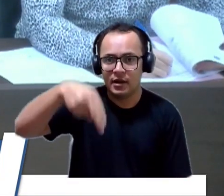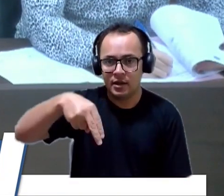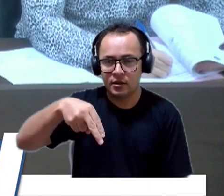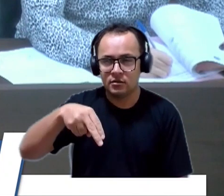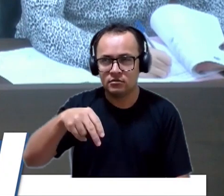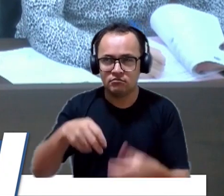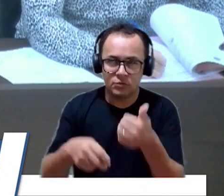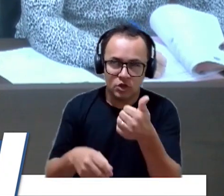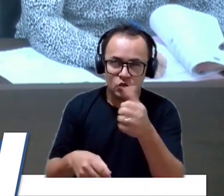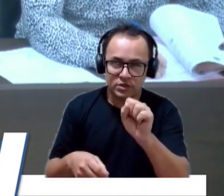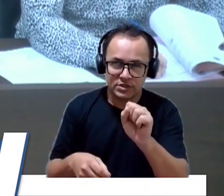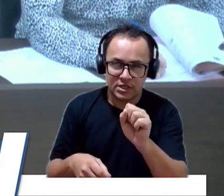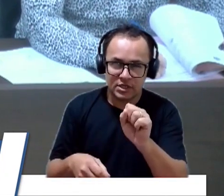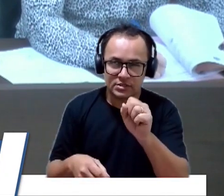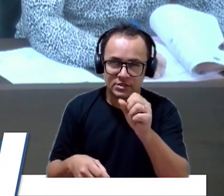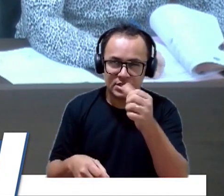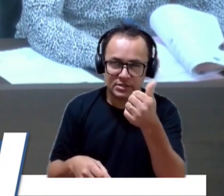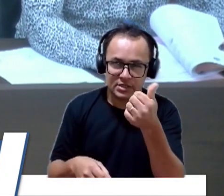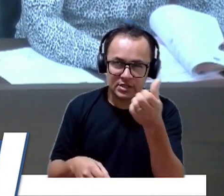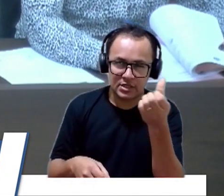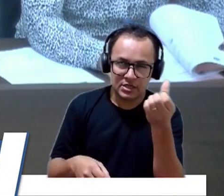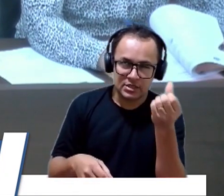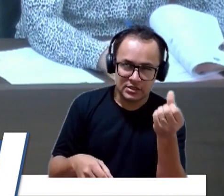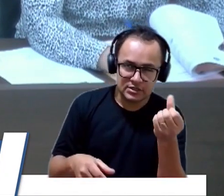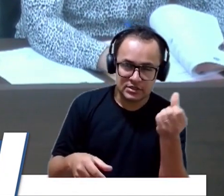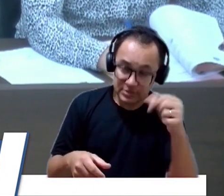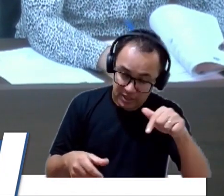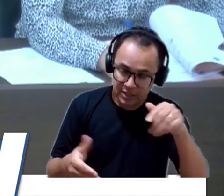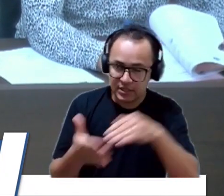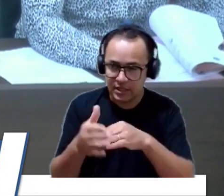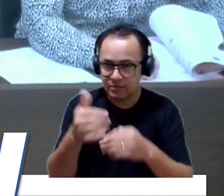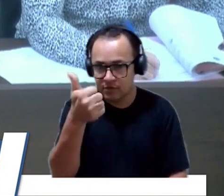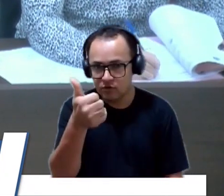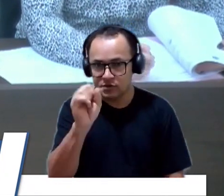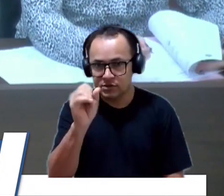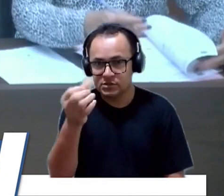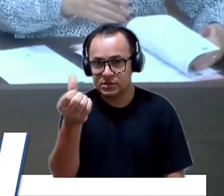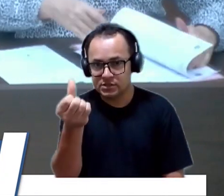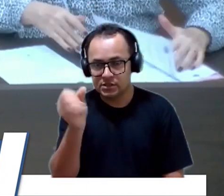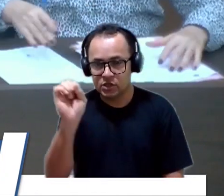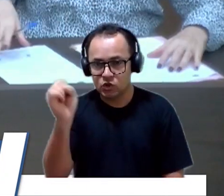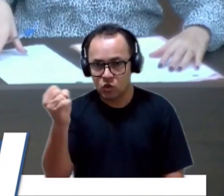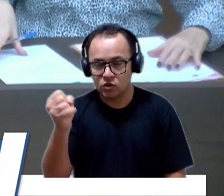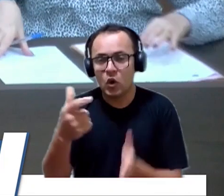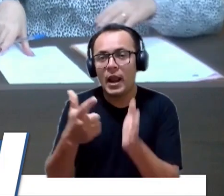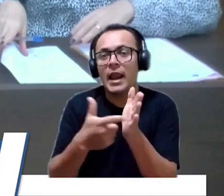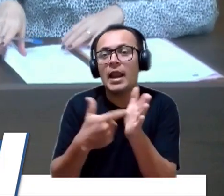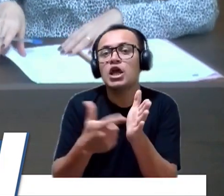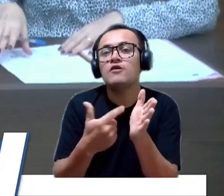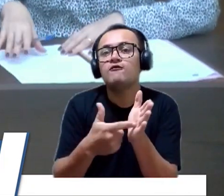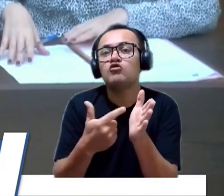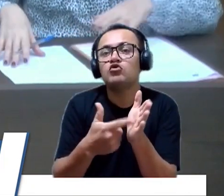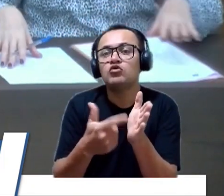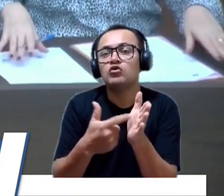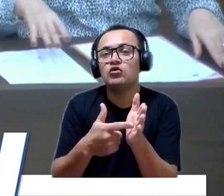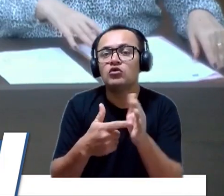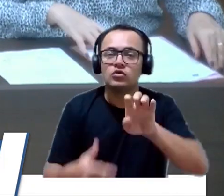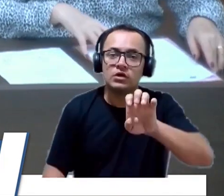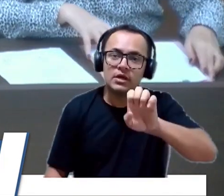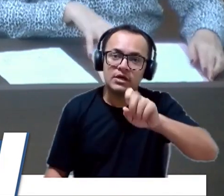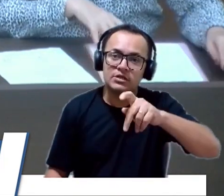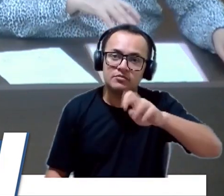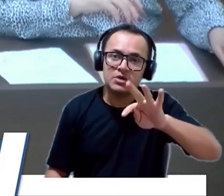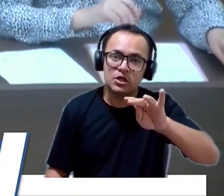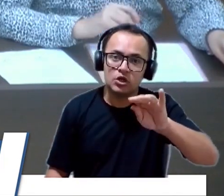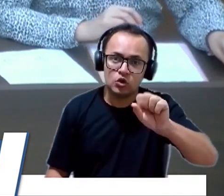1868. A codificação é composta por O Livro dos Espíritos, O Livro dos Médiuns, O Evangelho Segundo o